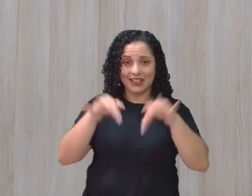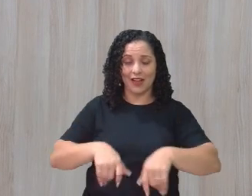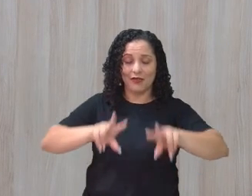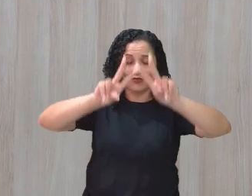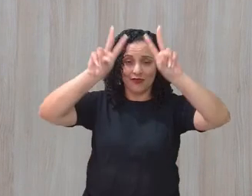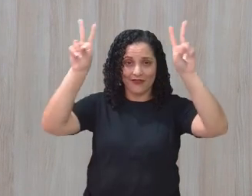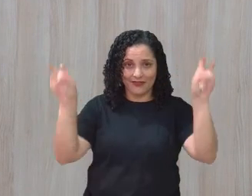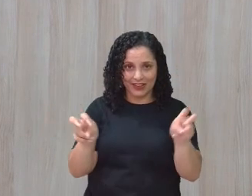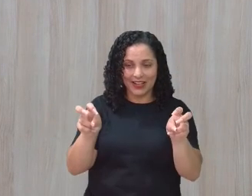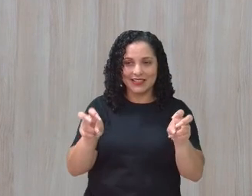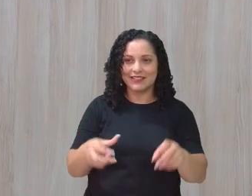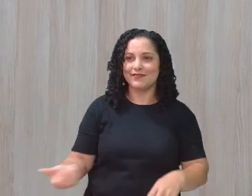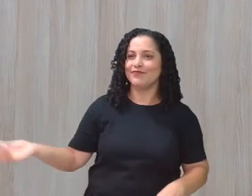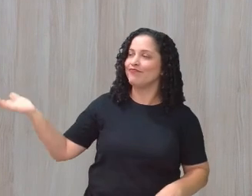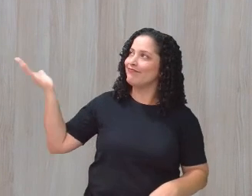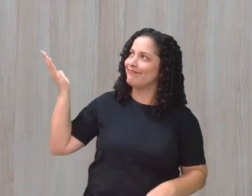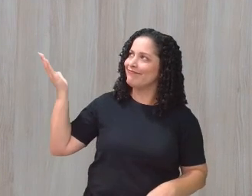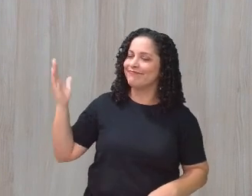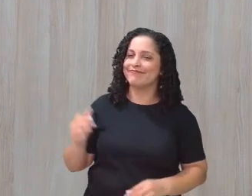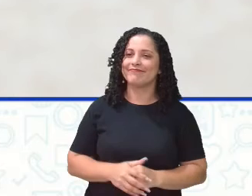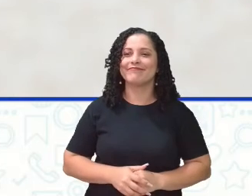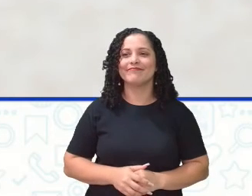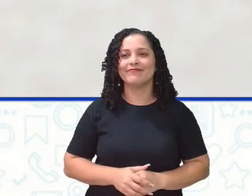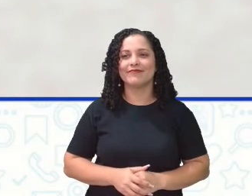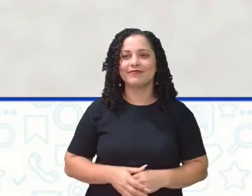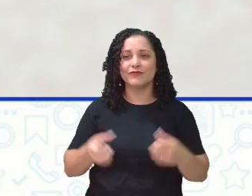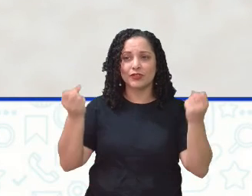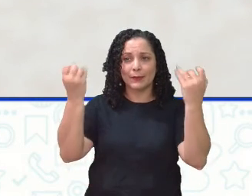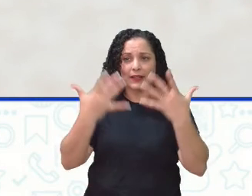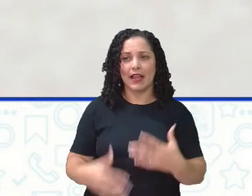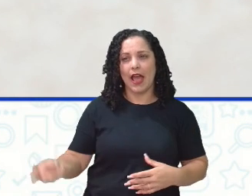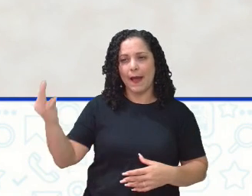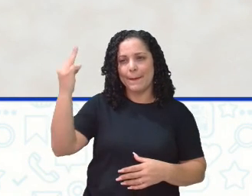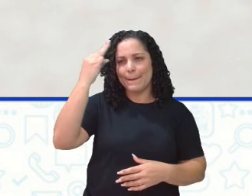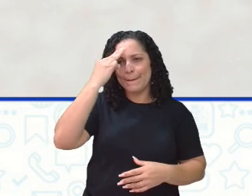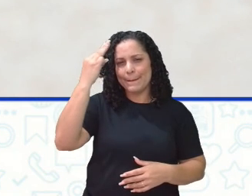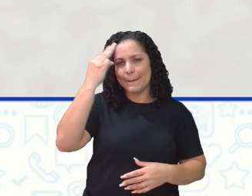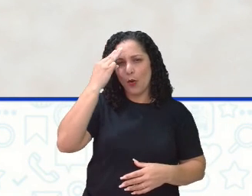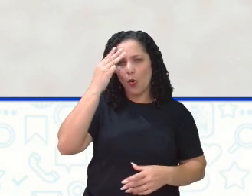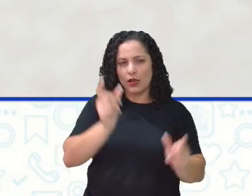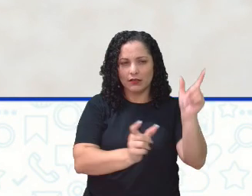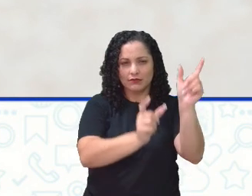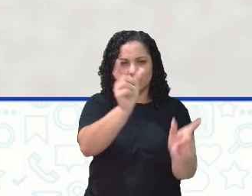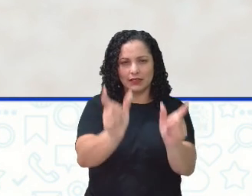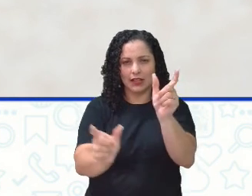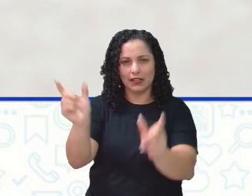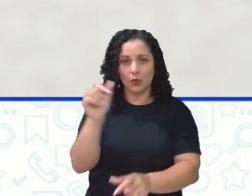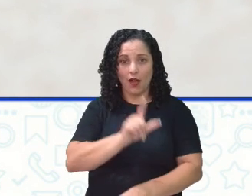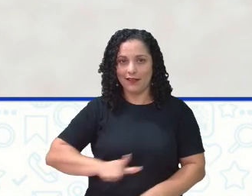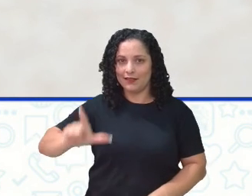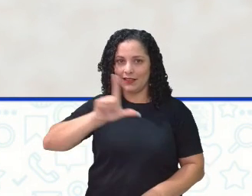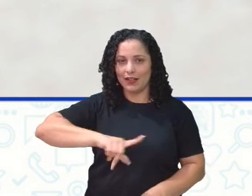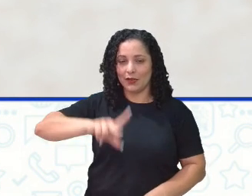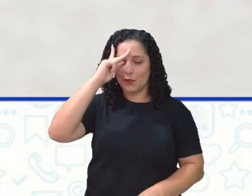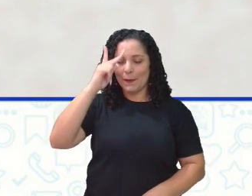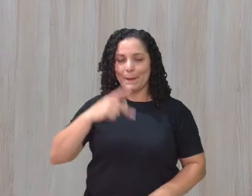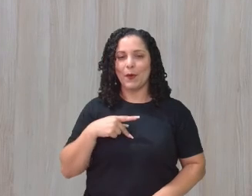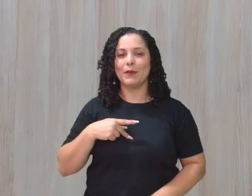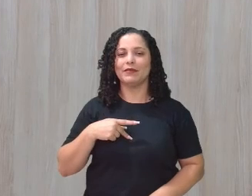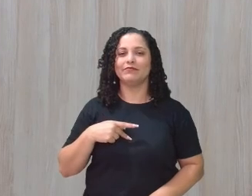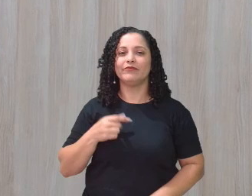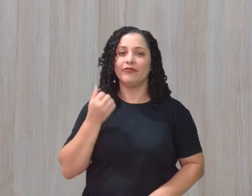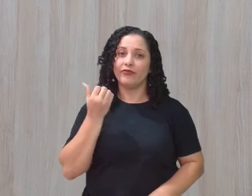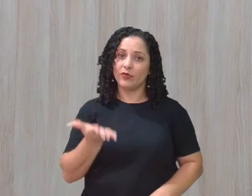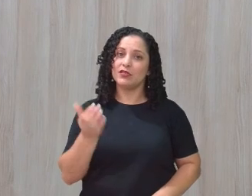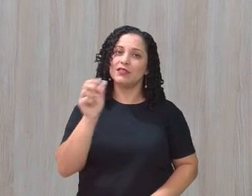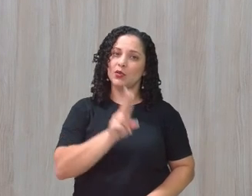frasezinha do Aldous Huxley, que é um autor que eu gosto bastante, que ele diz que a memória de todo homem é sua literatura particular. Então, se você